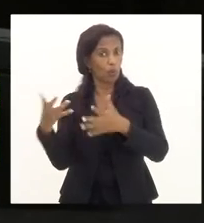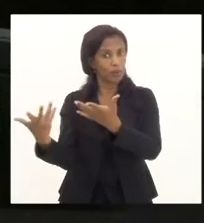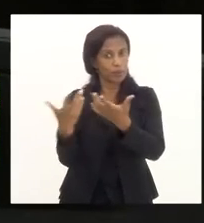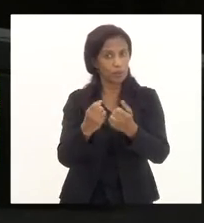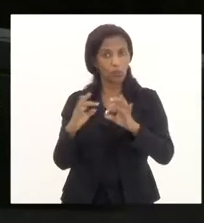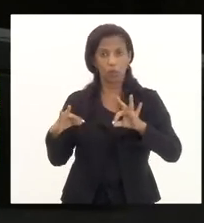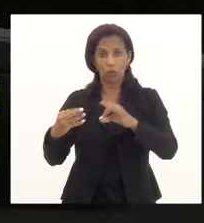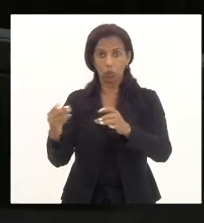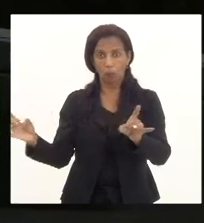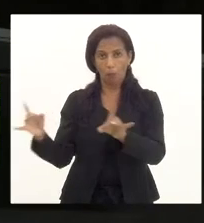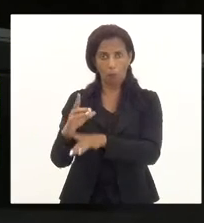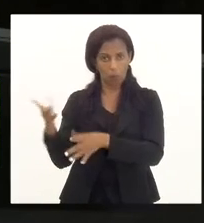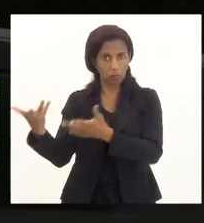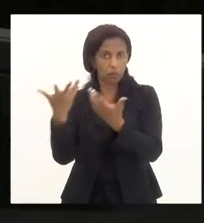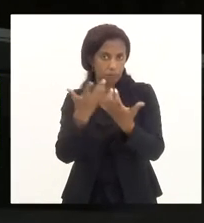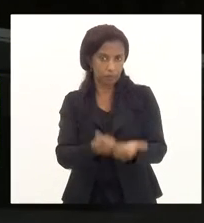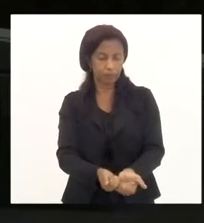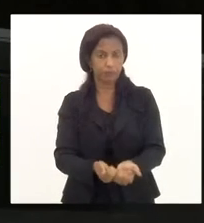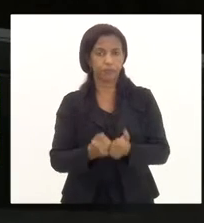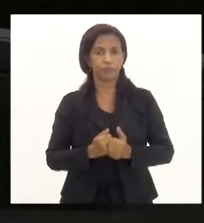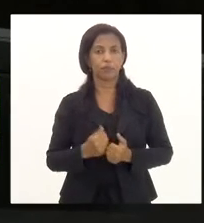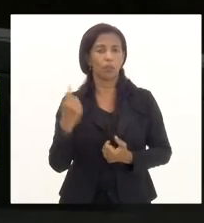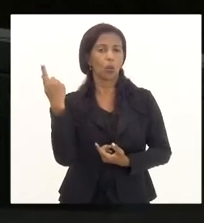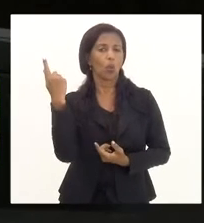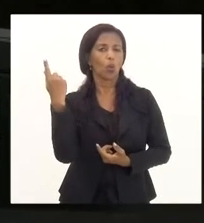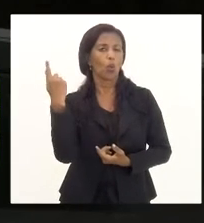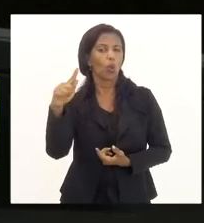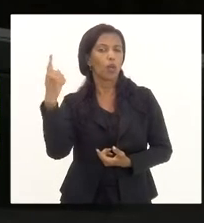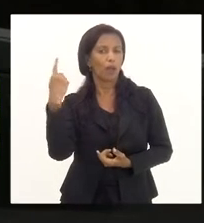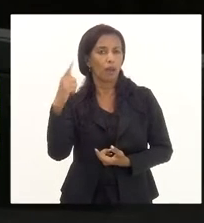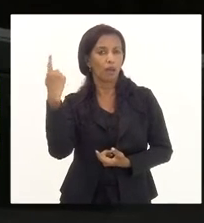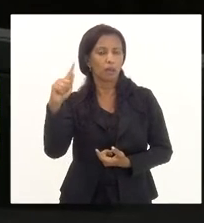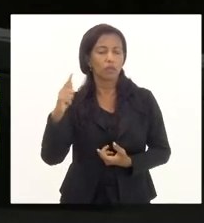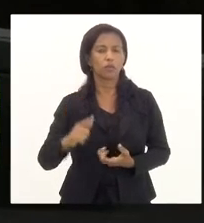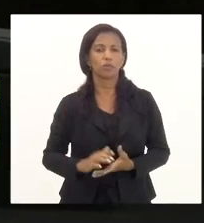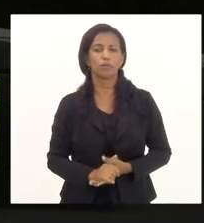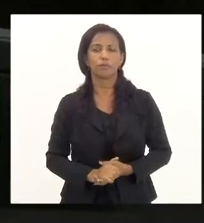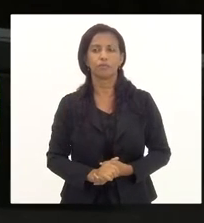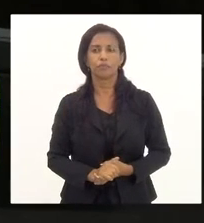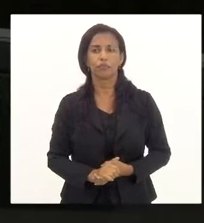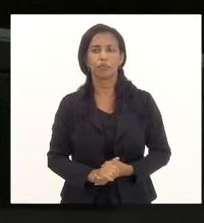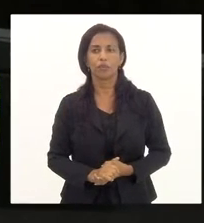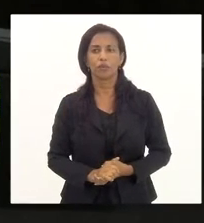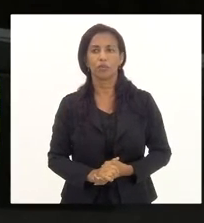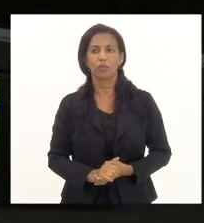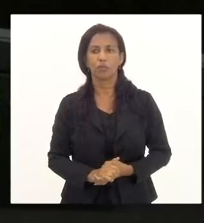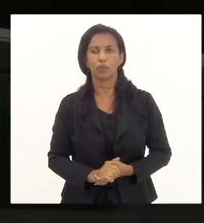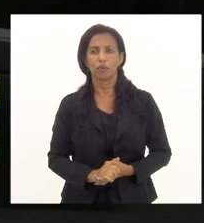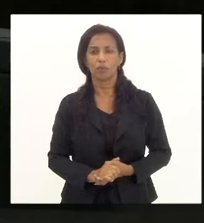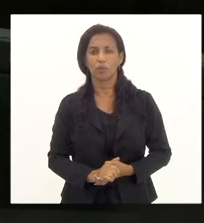Mas eles estão com tudo pronto lá para aderir Goiás e Amapá